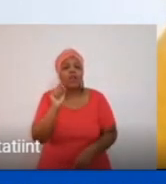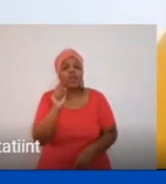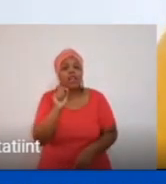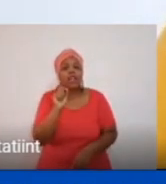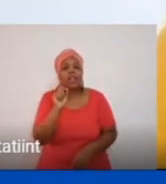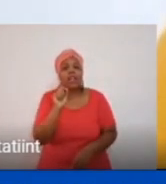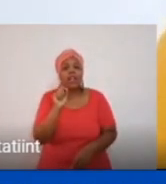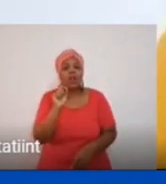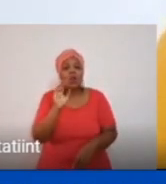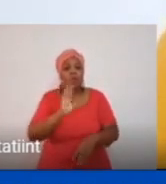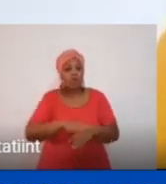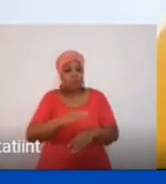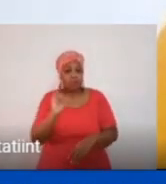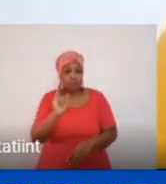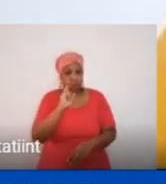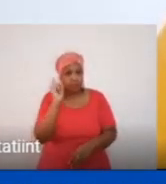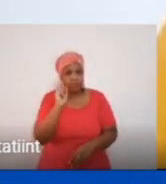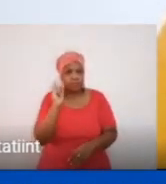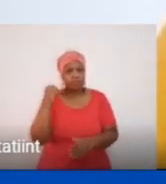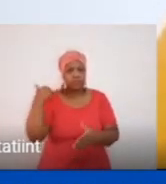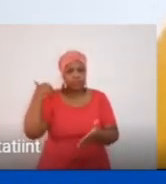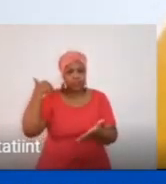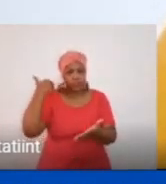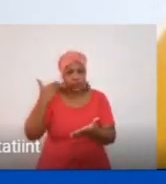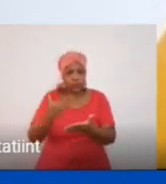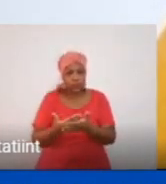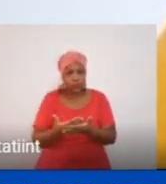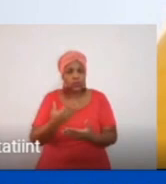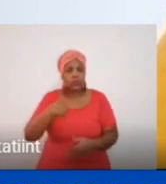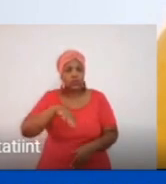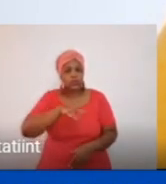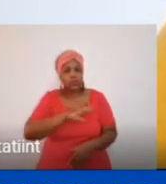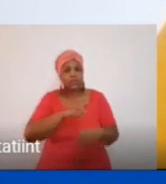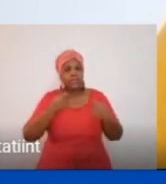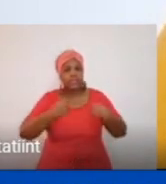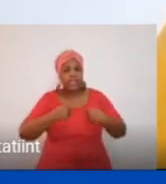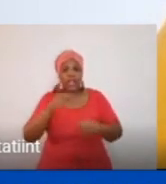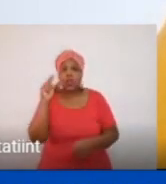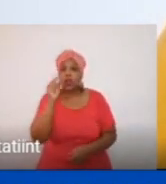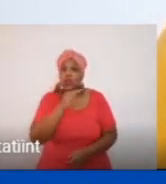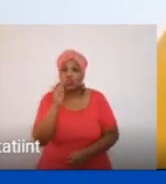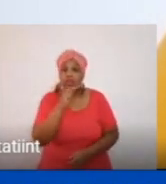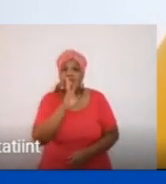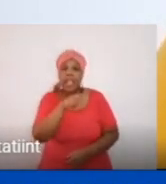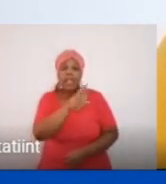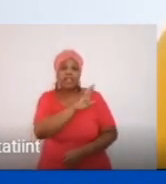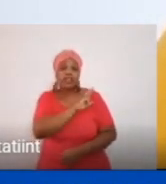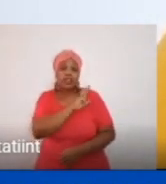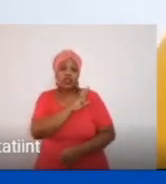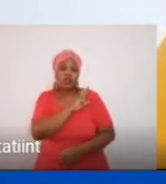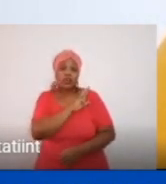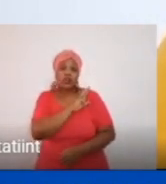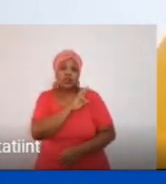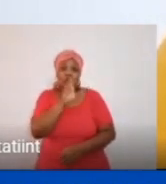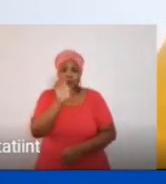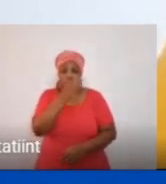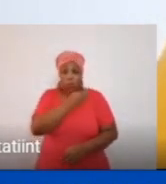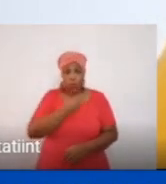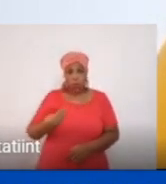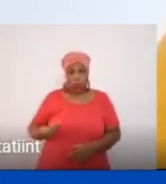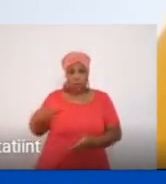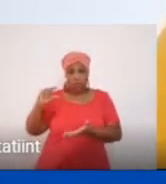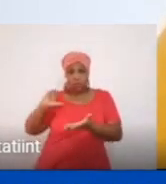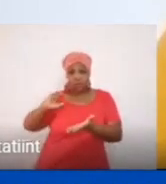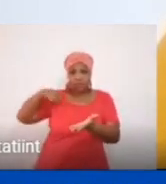questões fundantes, uma das questões necessárias e urgentes é a responsabilização do Estado para a reconstituição